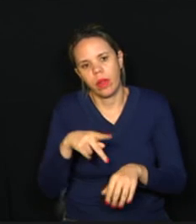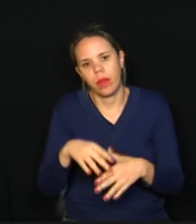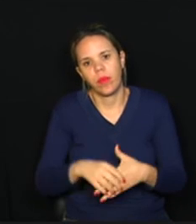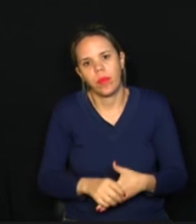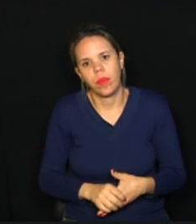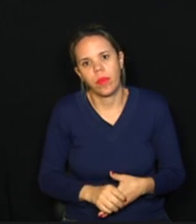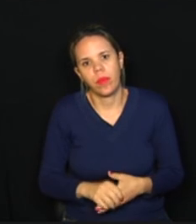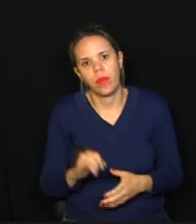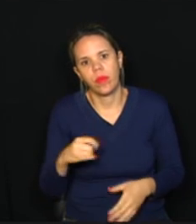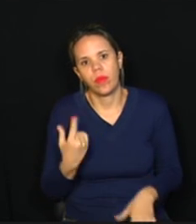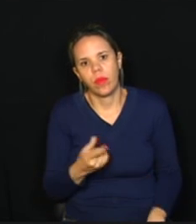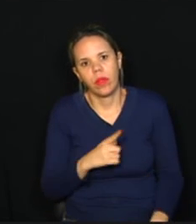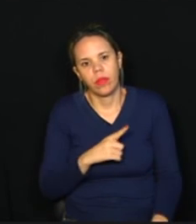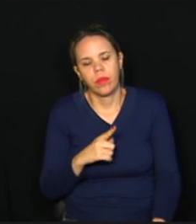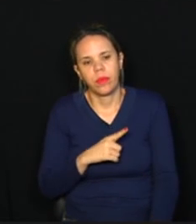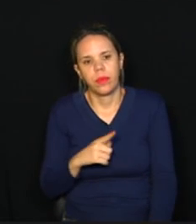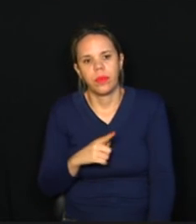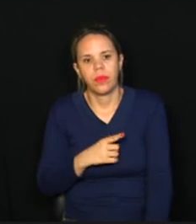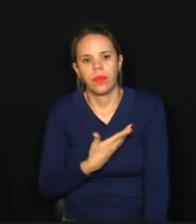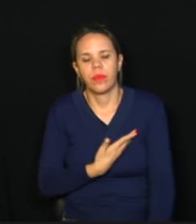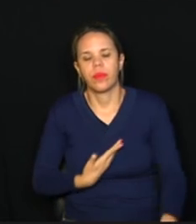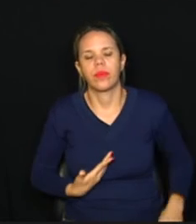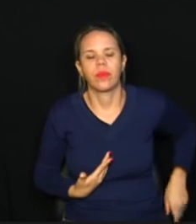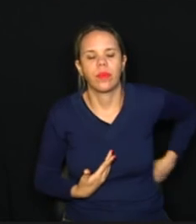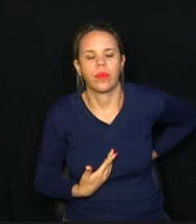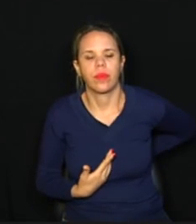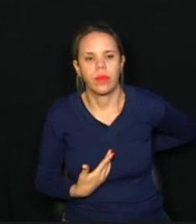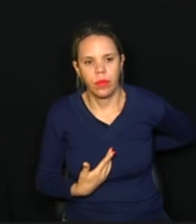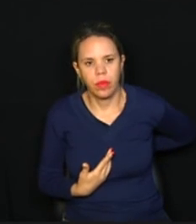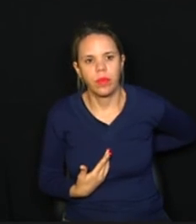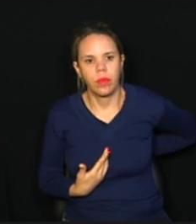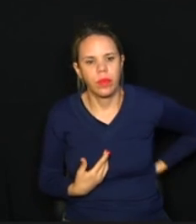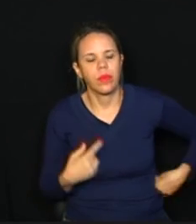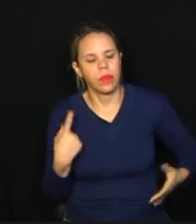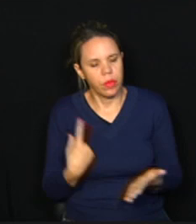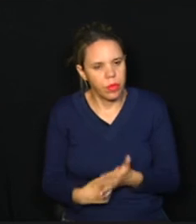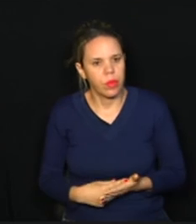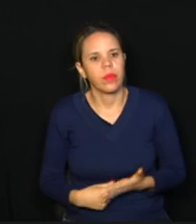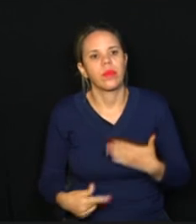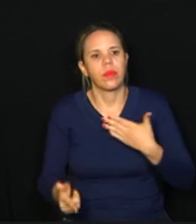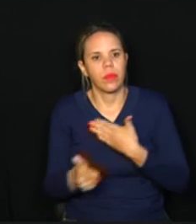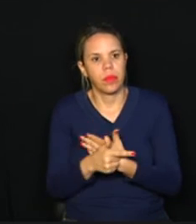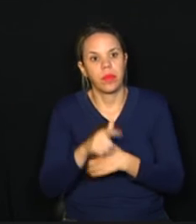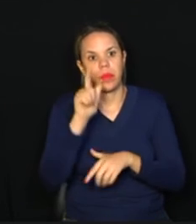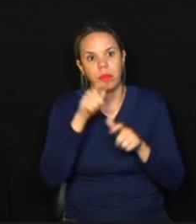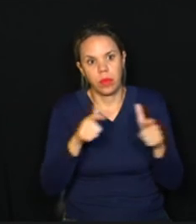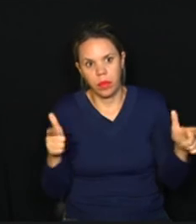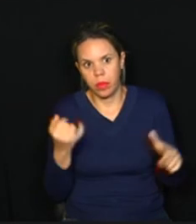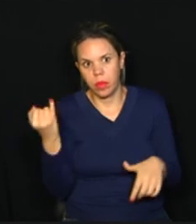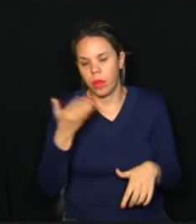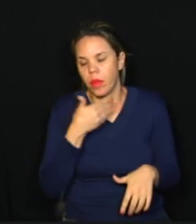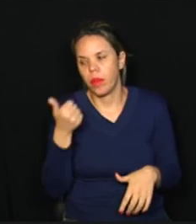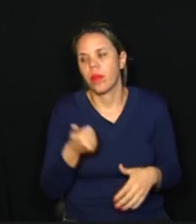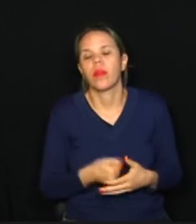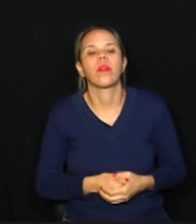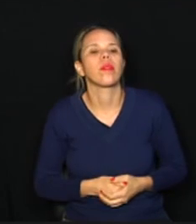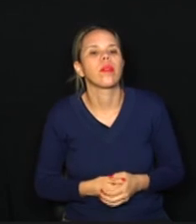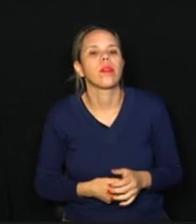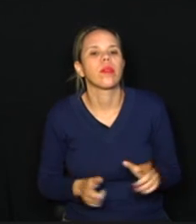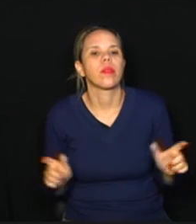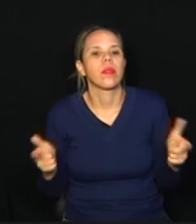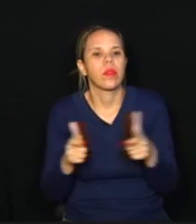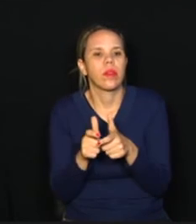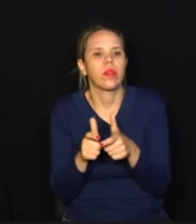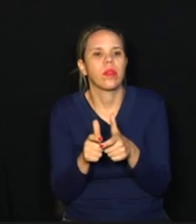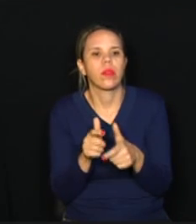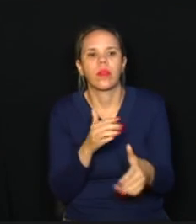gente tivesse governos comprometidos com a pesquisa, esse papel poderia ter sido ainda mais relevante, né, na diminuição do